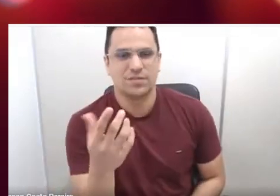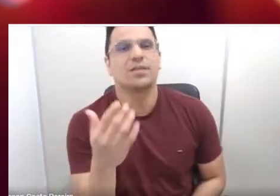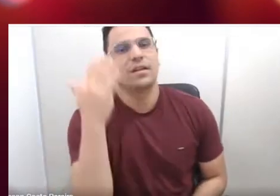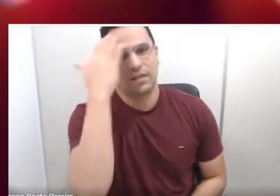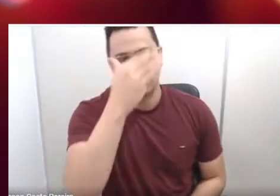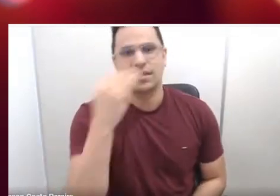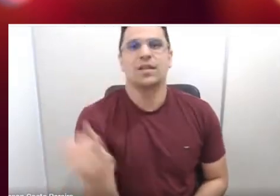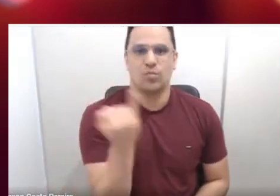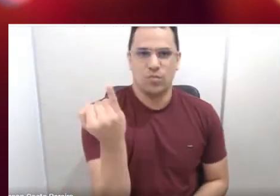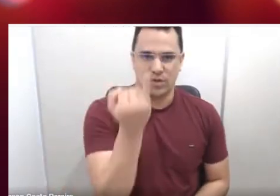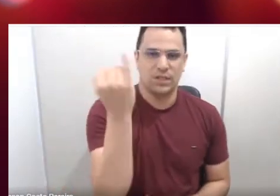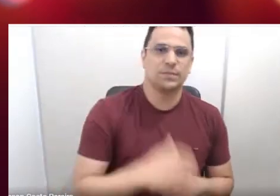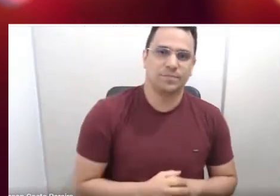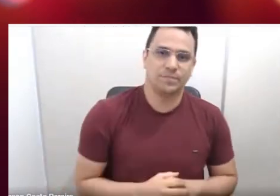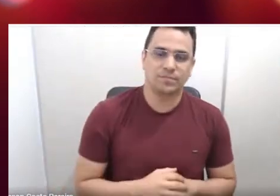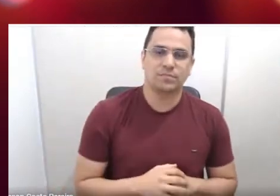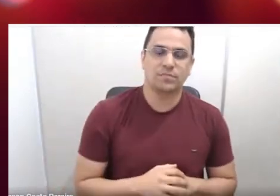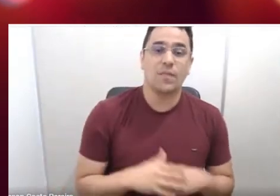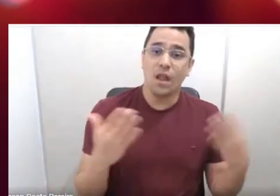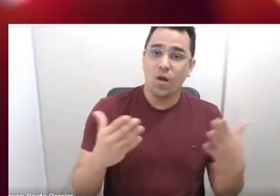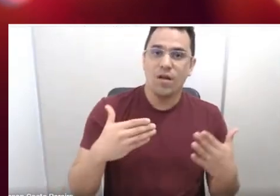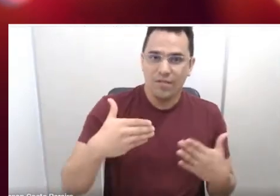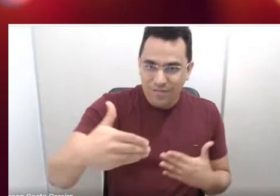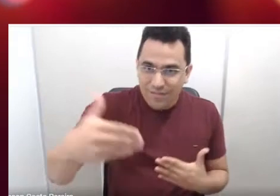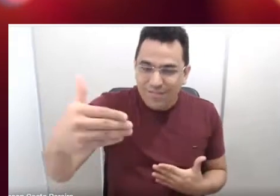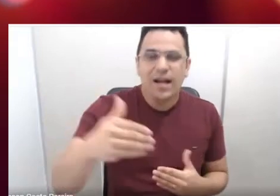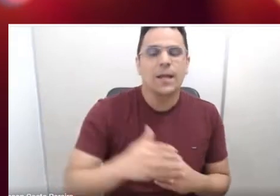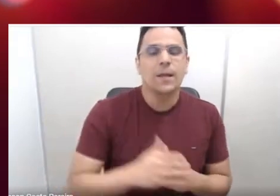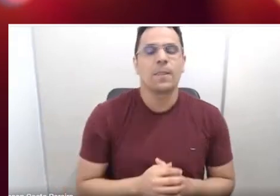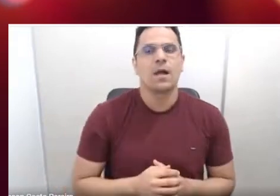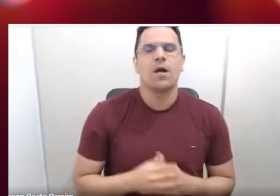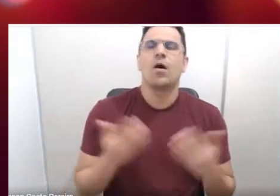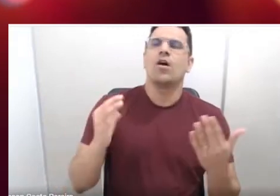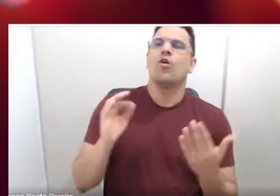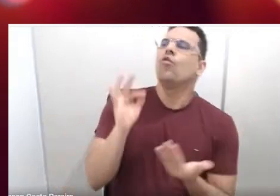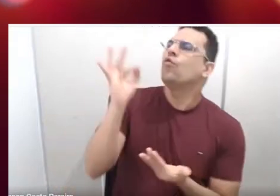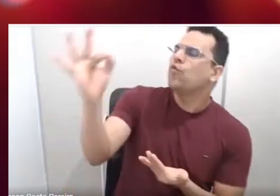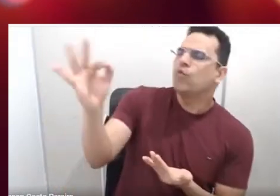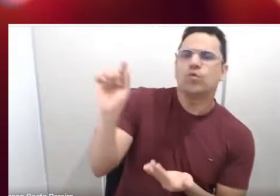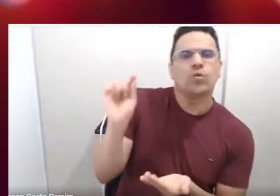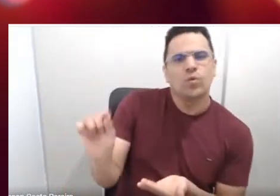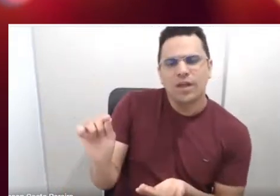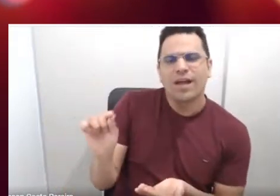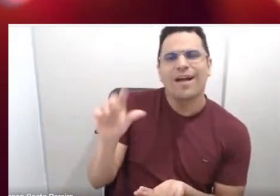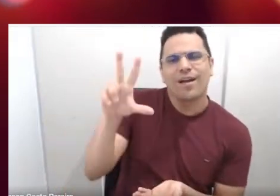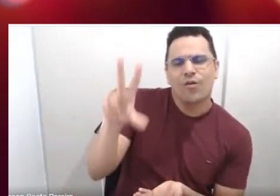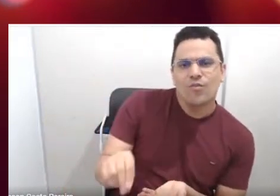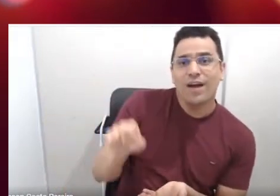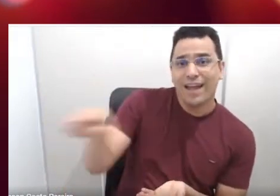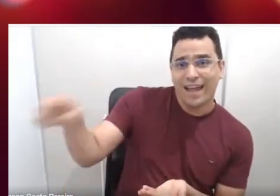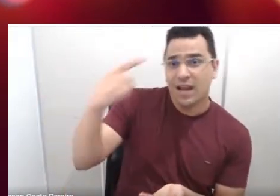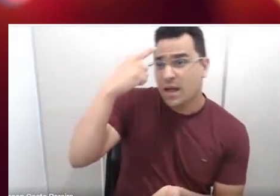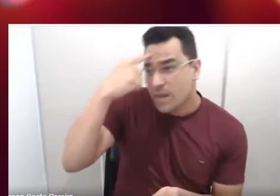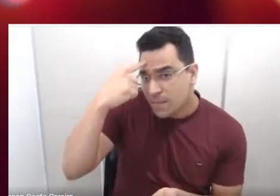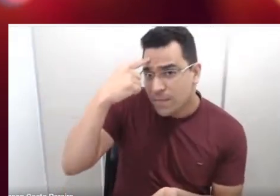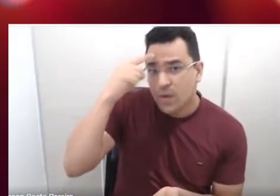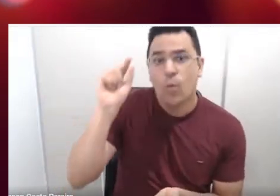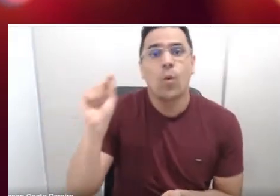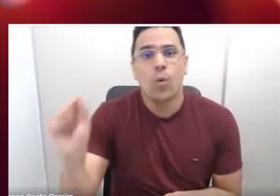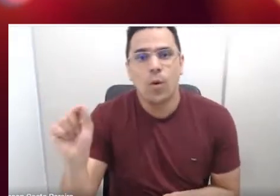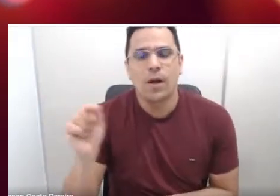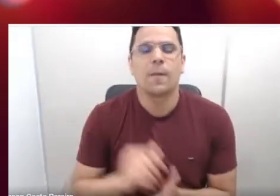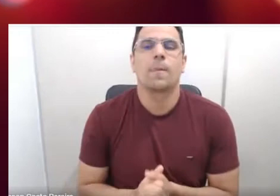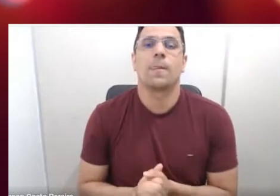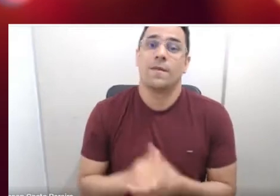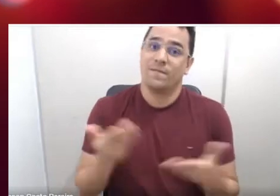aí, em perspectiva, já para concluir aqui, eu acho que, em perspectiva, o que a universidade precisa pensar? Está sendo discutido aí